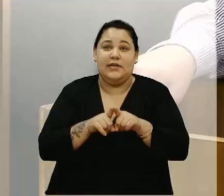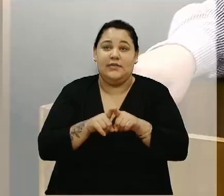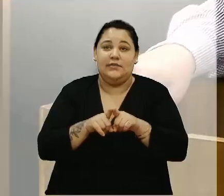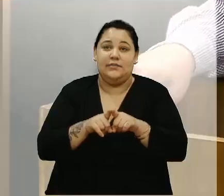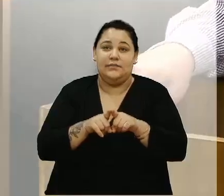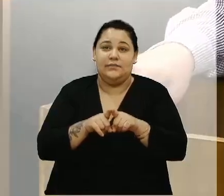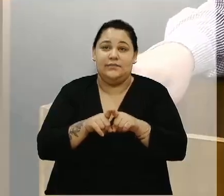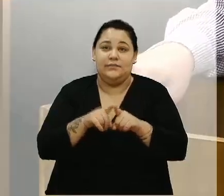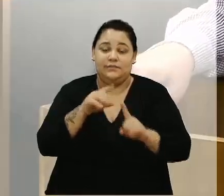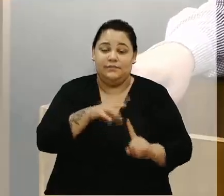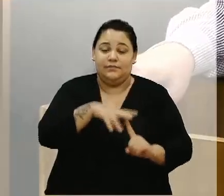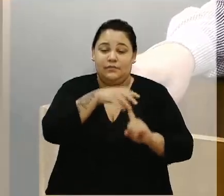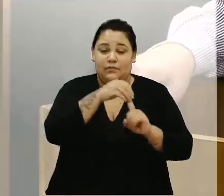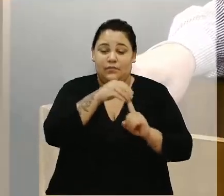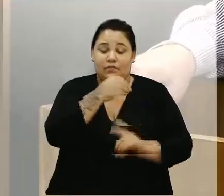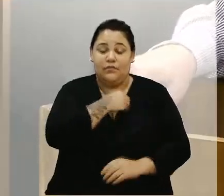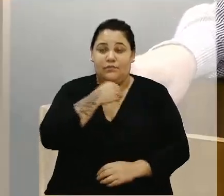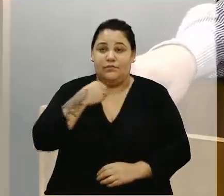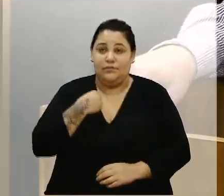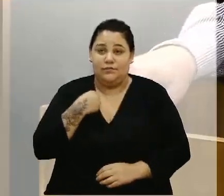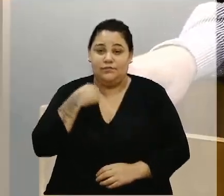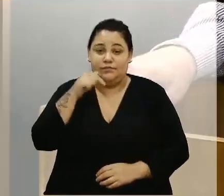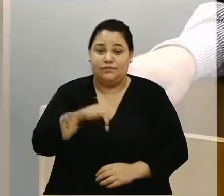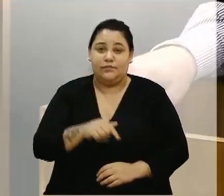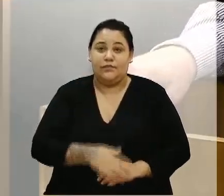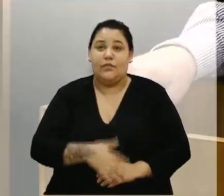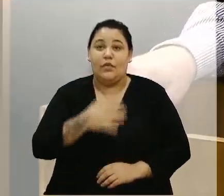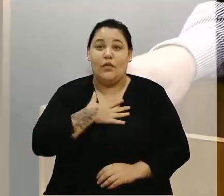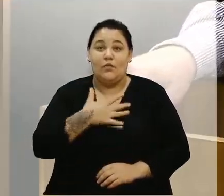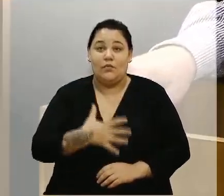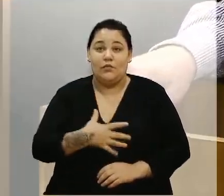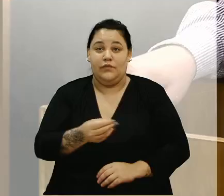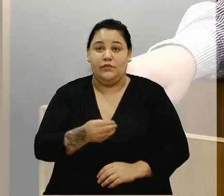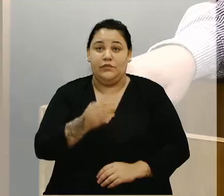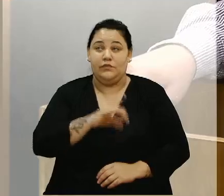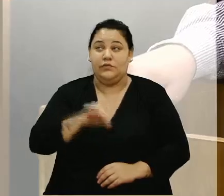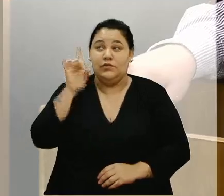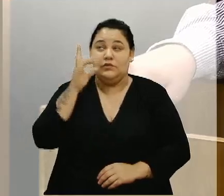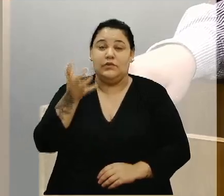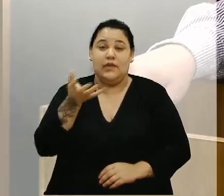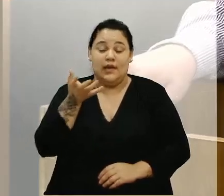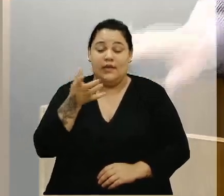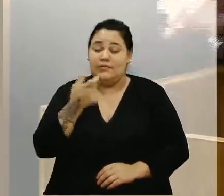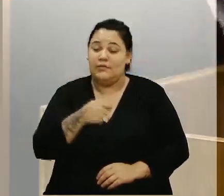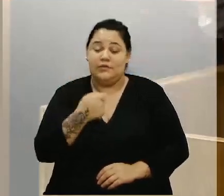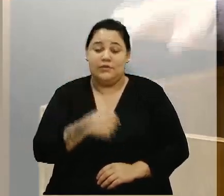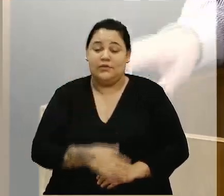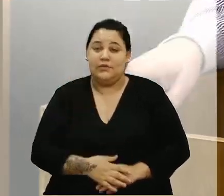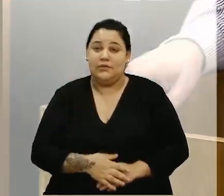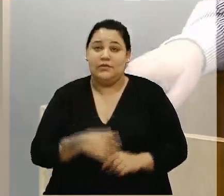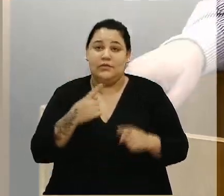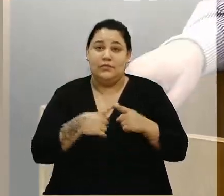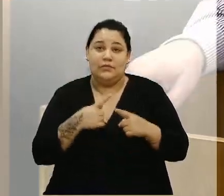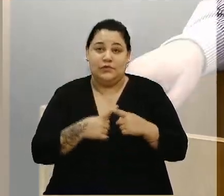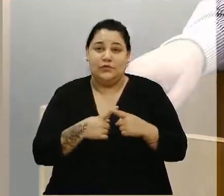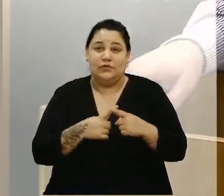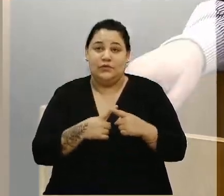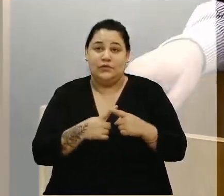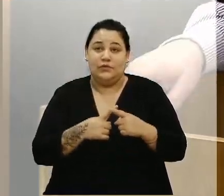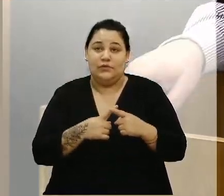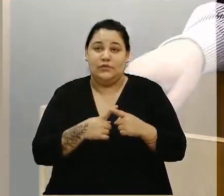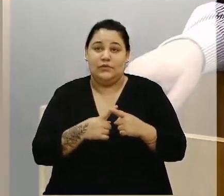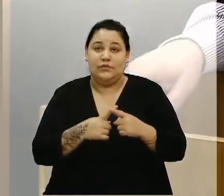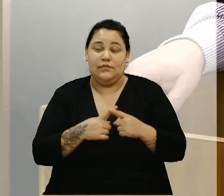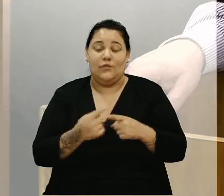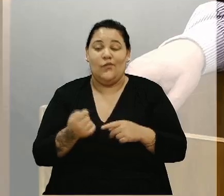também de medicina aqui. Meu filho, se Deus quiser, não vai precisar, porque vai estar já está praticamente no